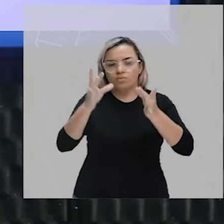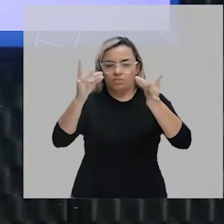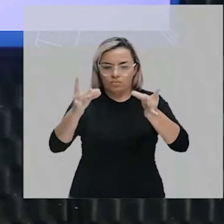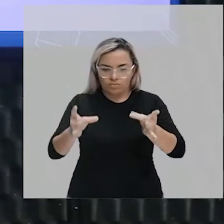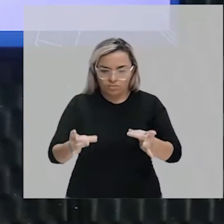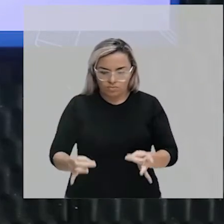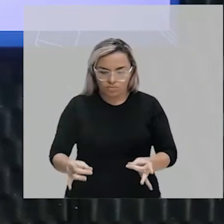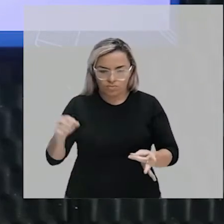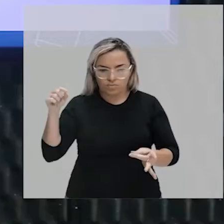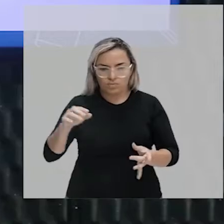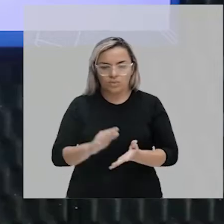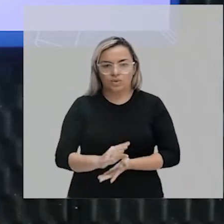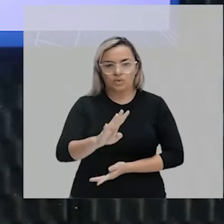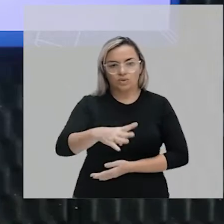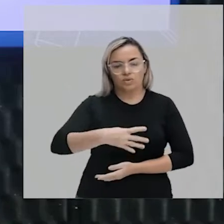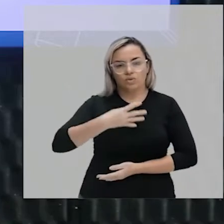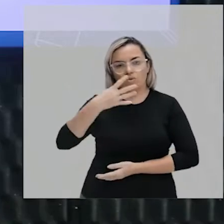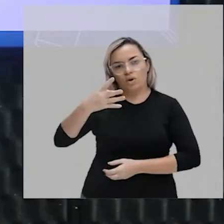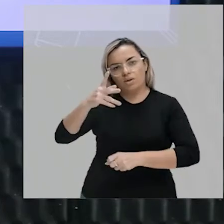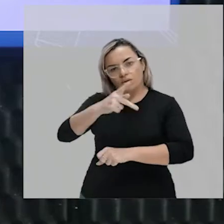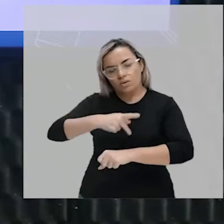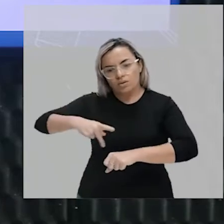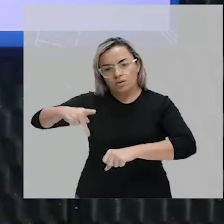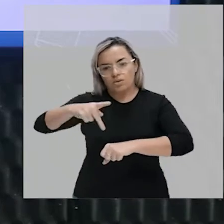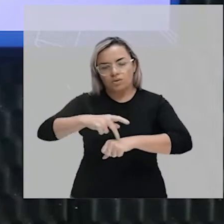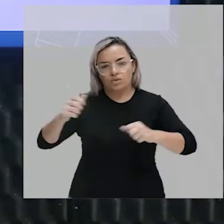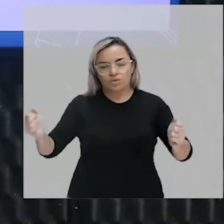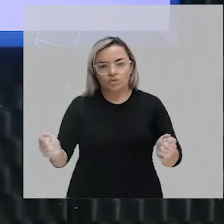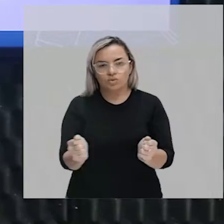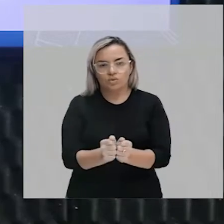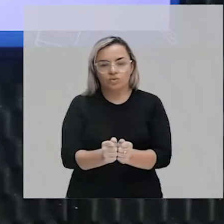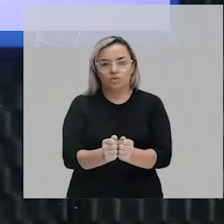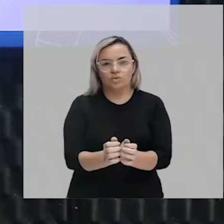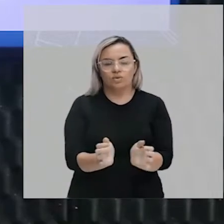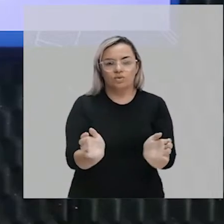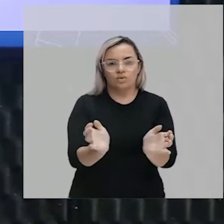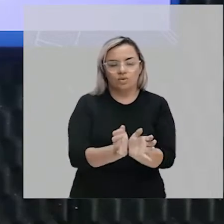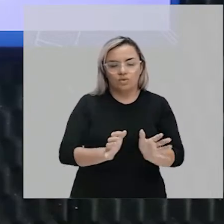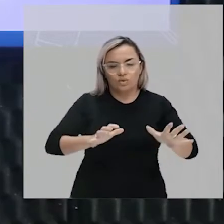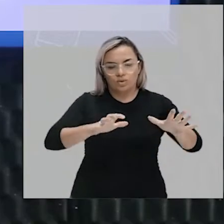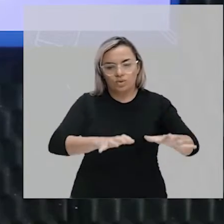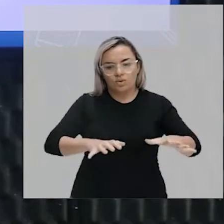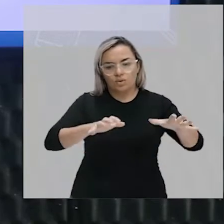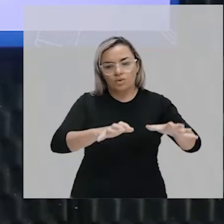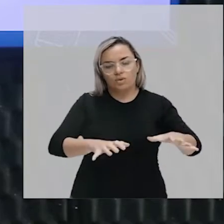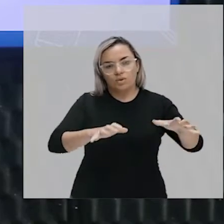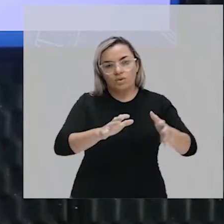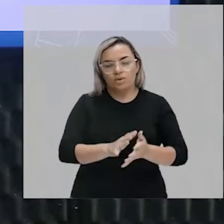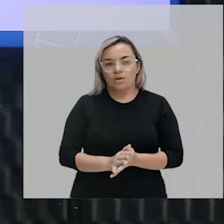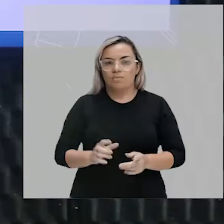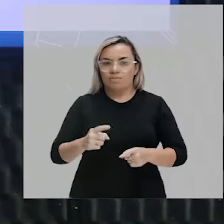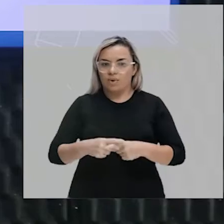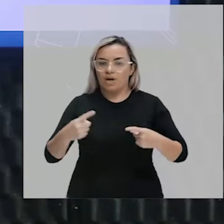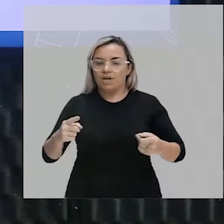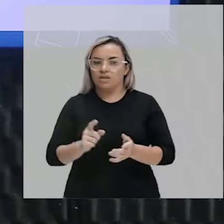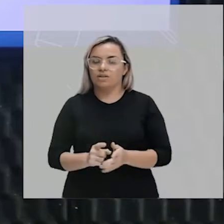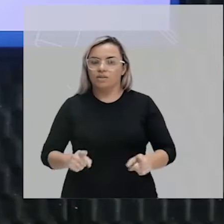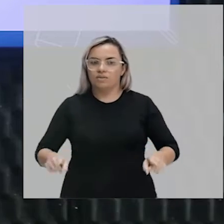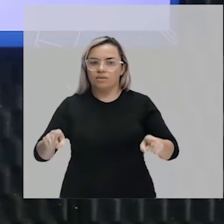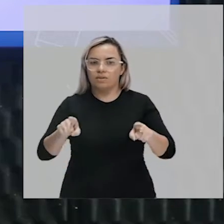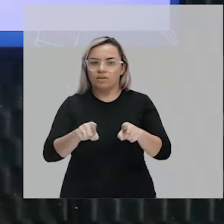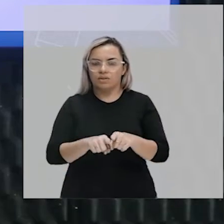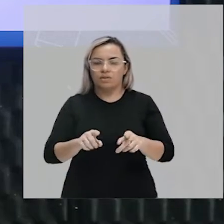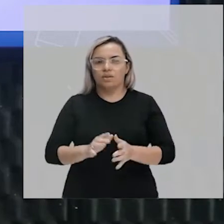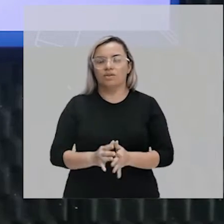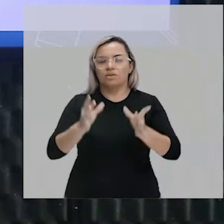desses quatro povos que juntos formam um bloco mas apesar de juntos eles manda um tem a sua individualidade